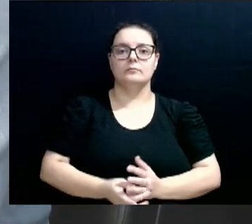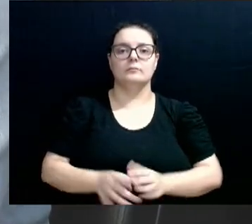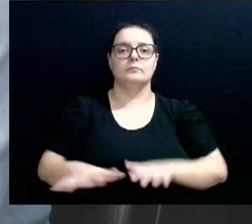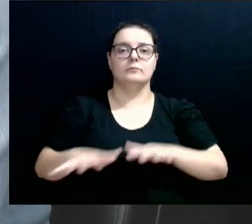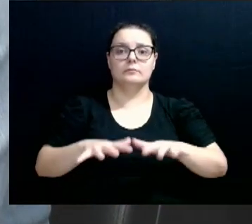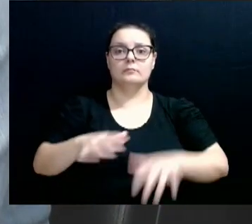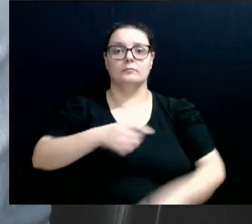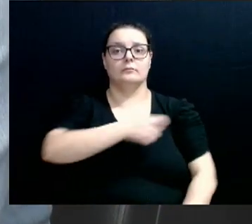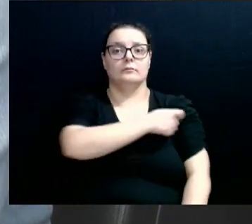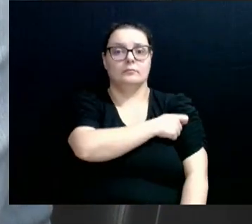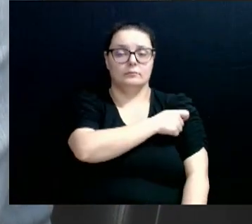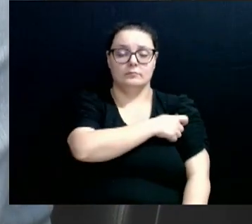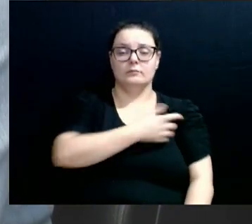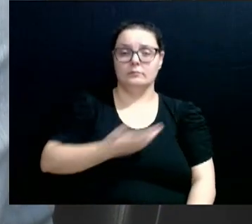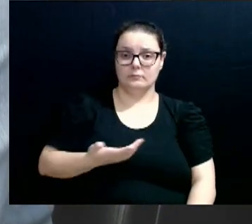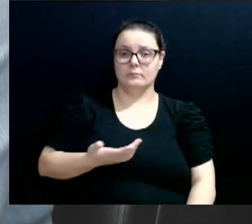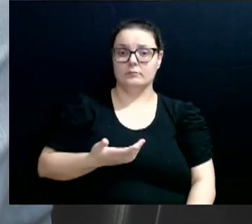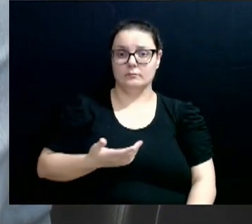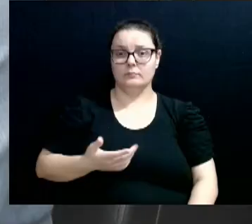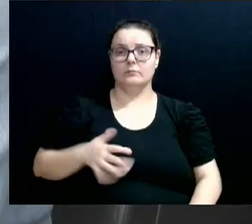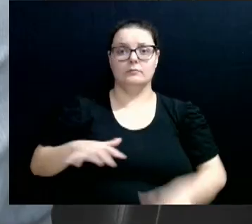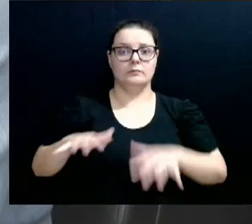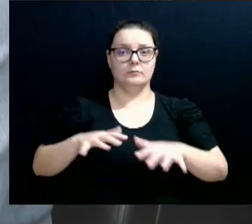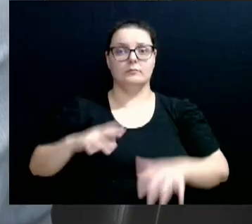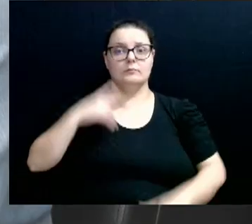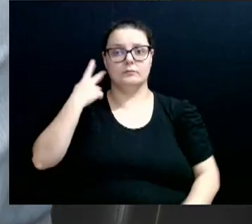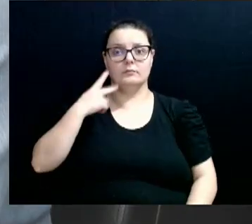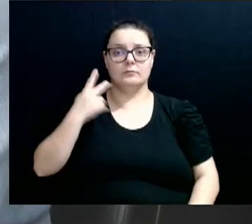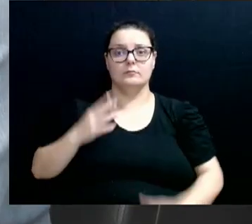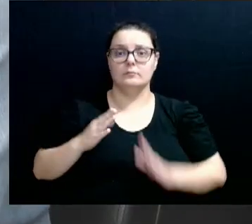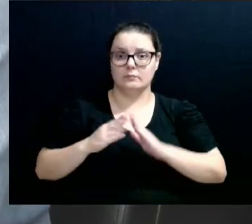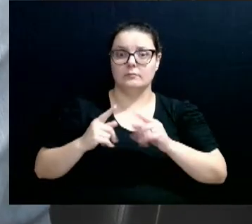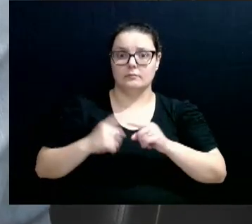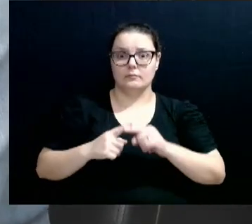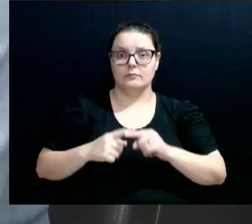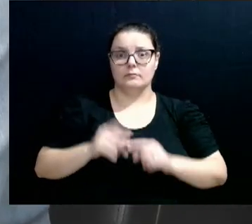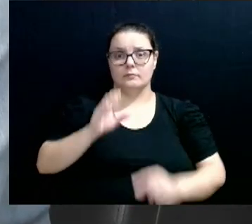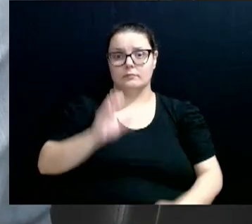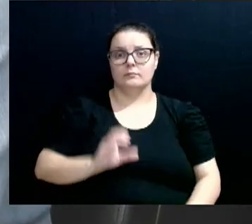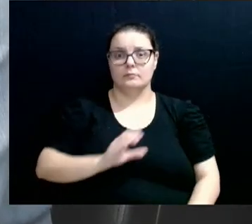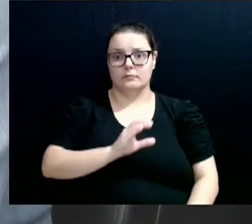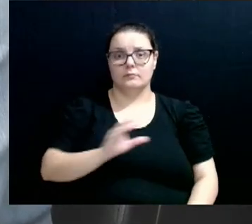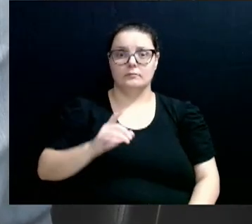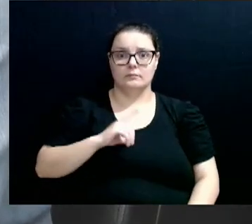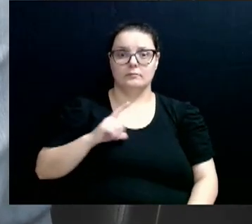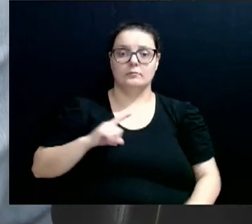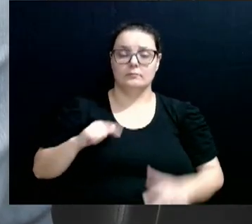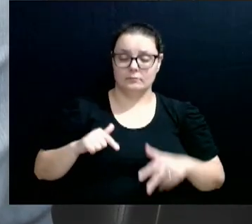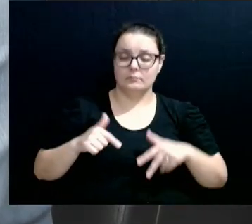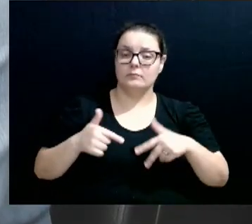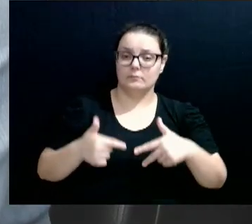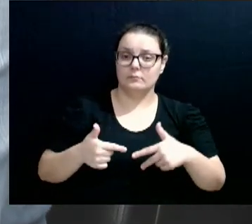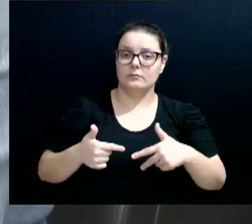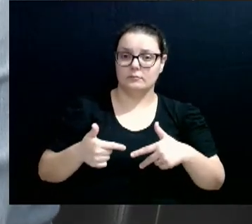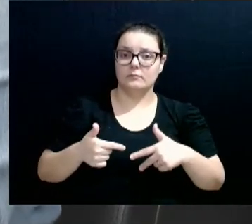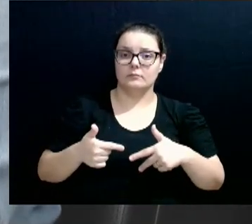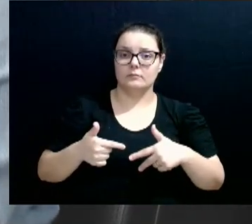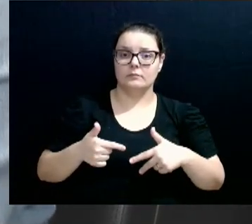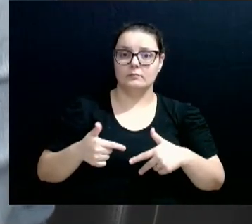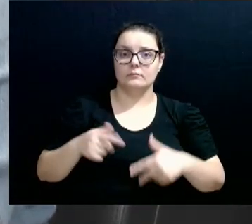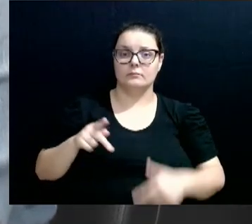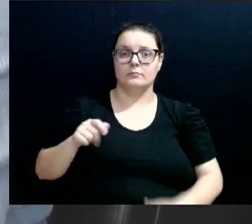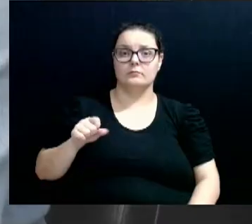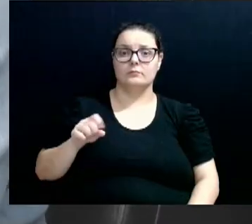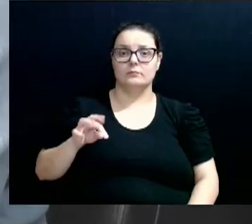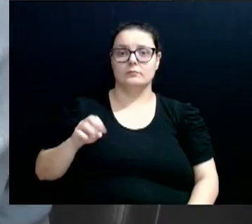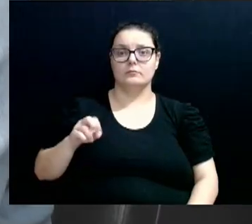política, e também na Igreja Católica, a gente tinha uma atuação na Pastoral de Juventude, isso